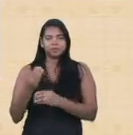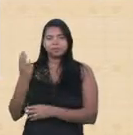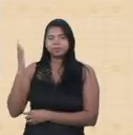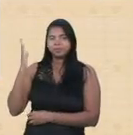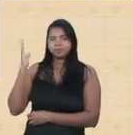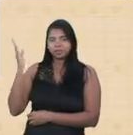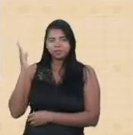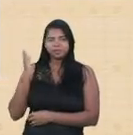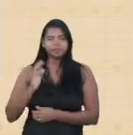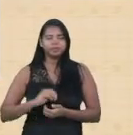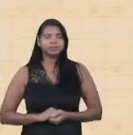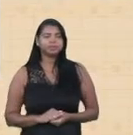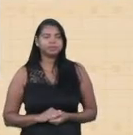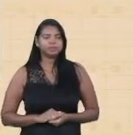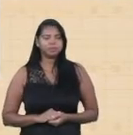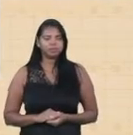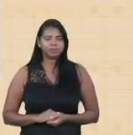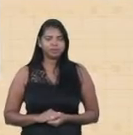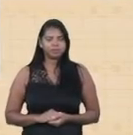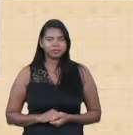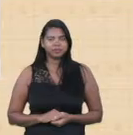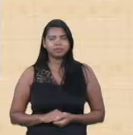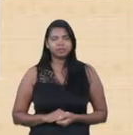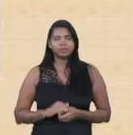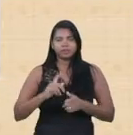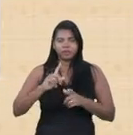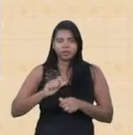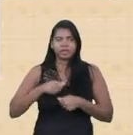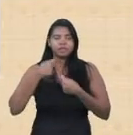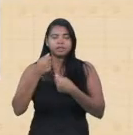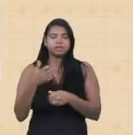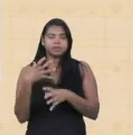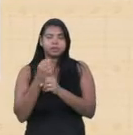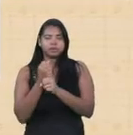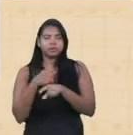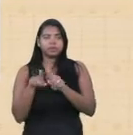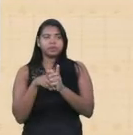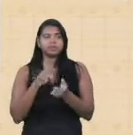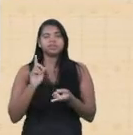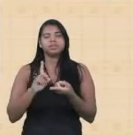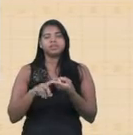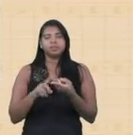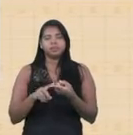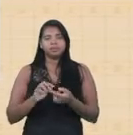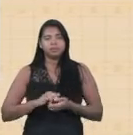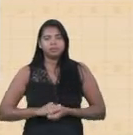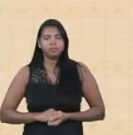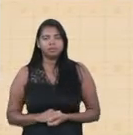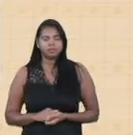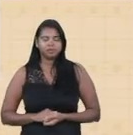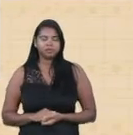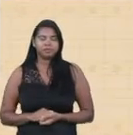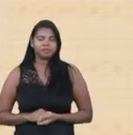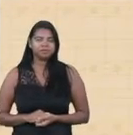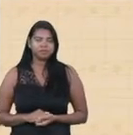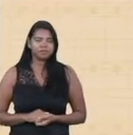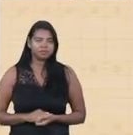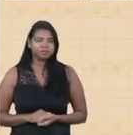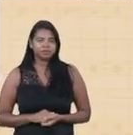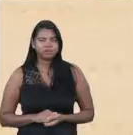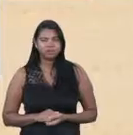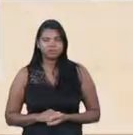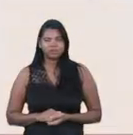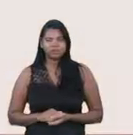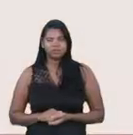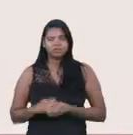essa relação da carga. Então, essa força que nós calculamos é conhecida como força de Lorentz. Vamos, então, fazer o exercício agora.